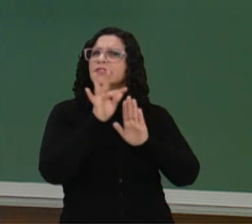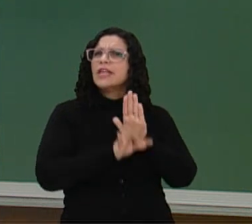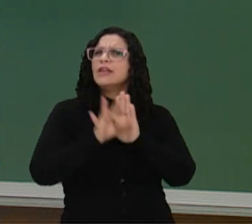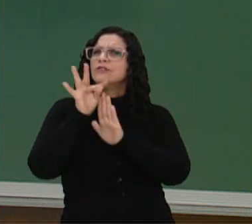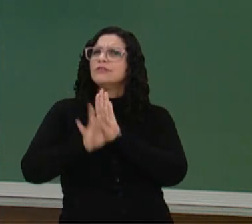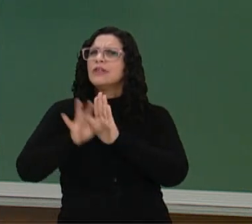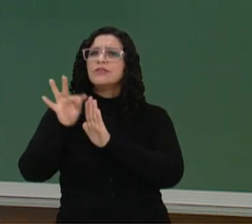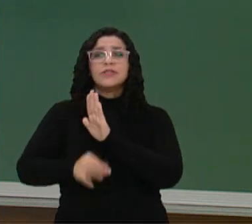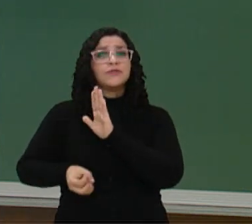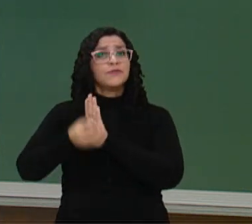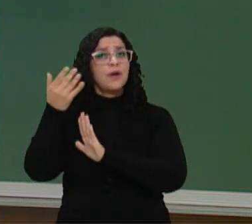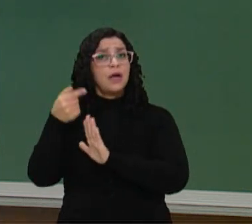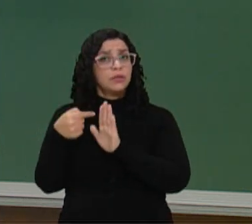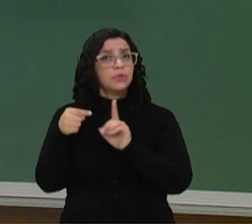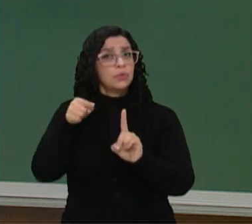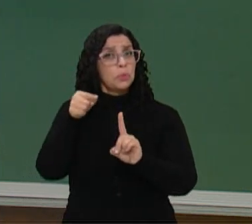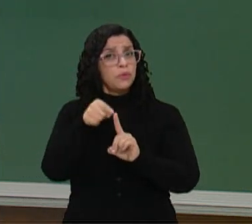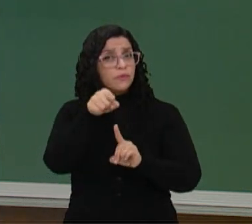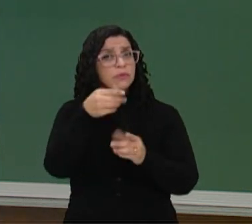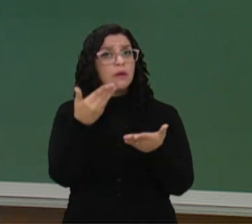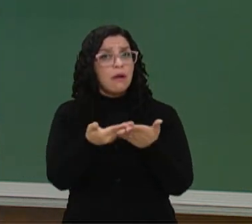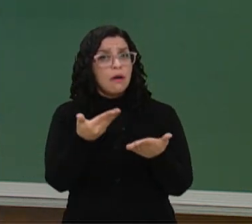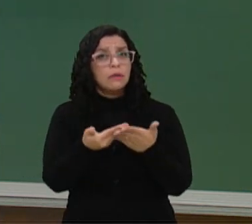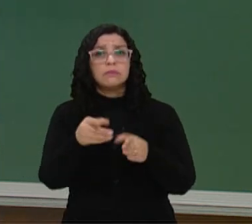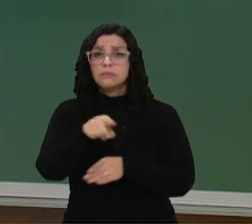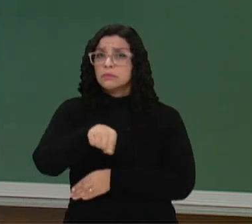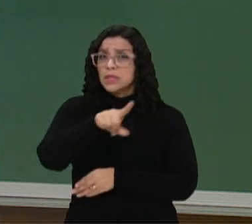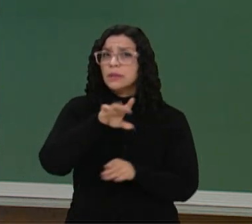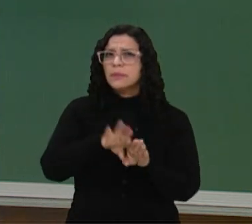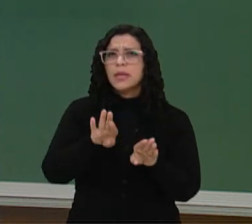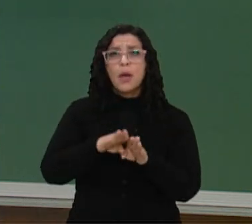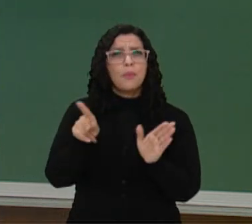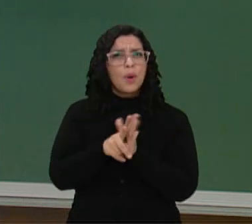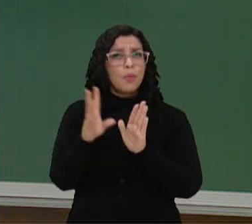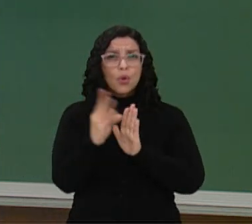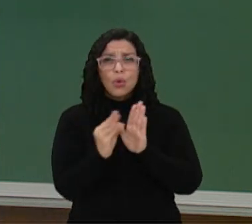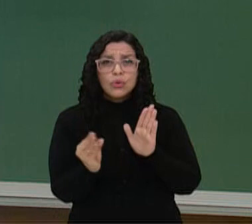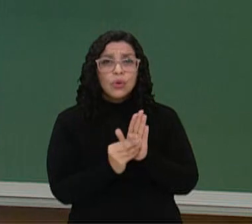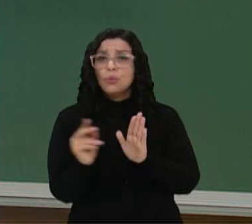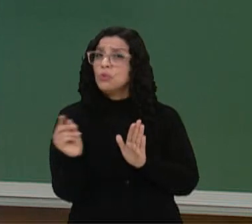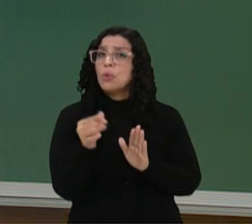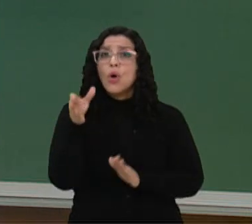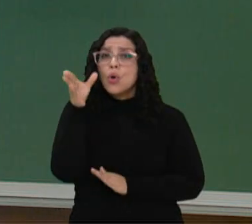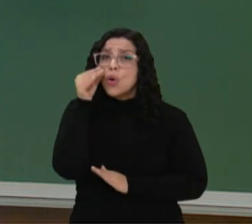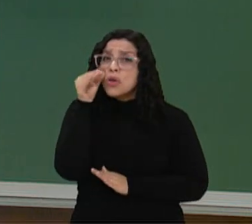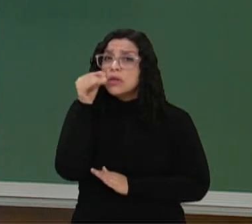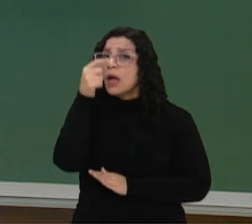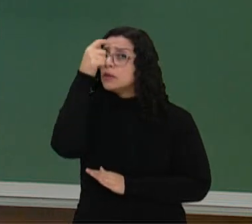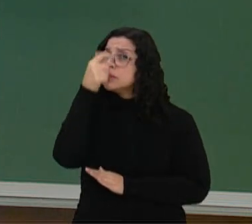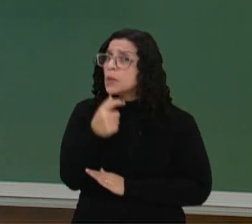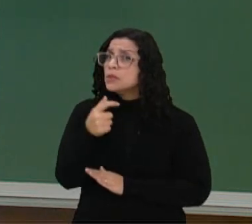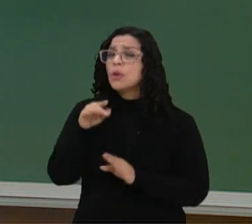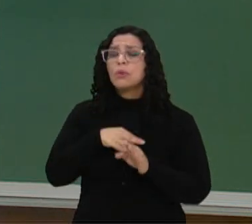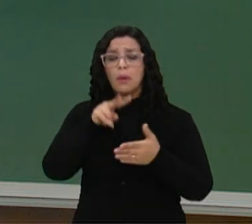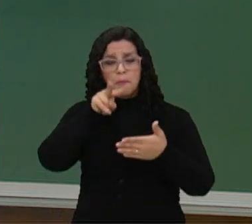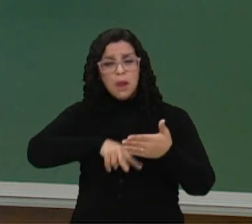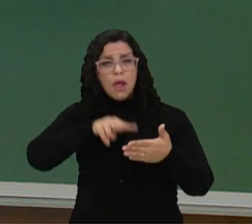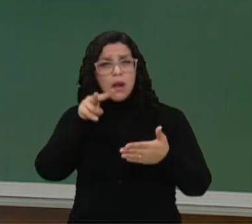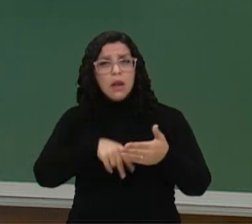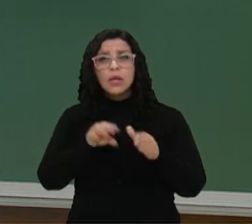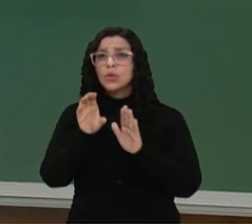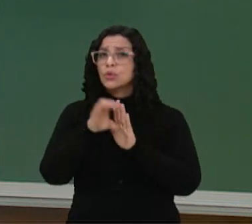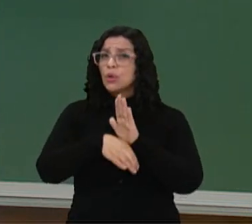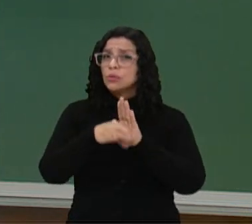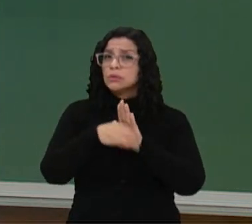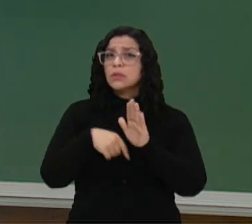ao público estudante, a você estudante, mas não a nível de conteúdos, a nível de personalidade, de